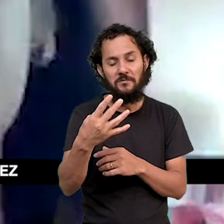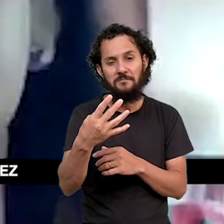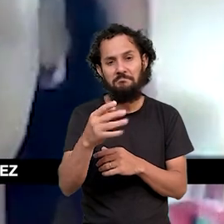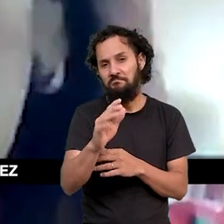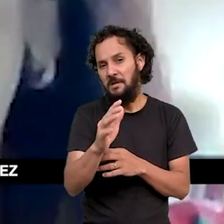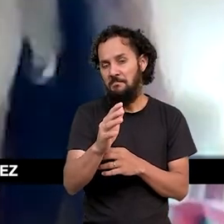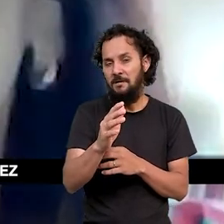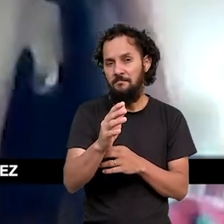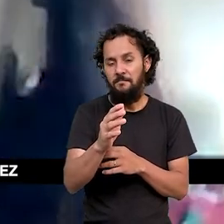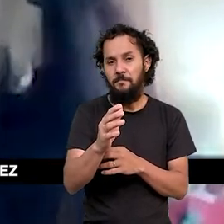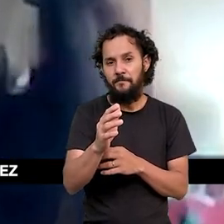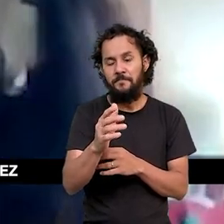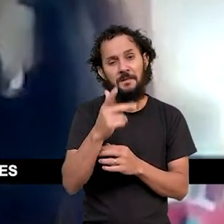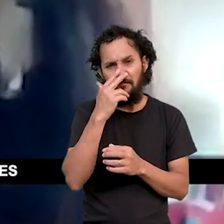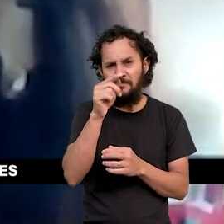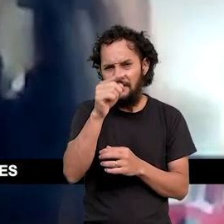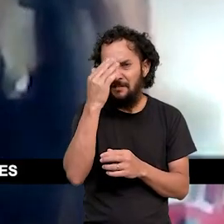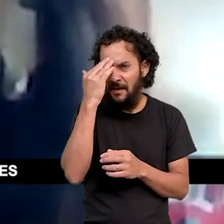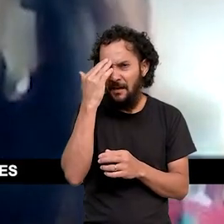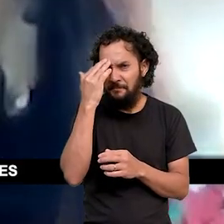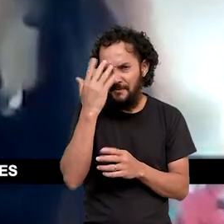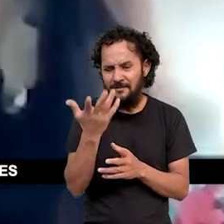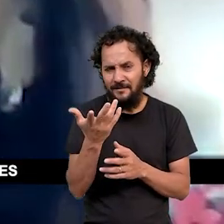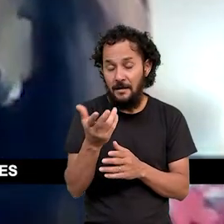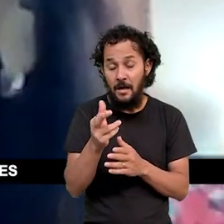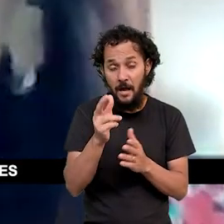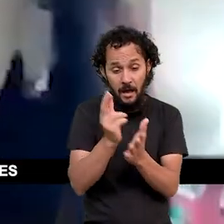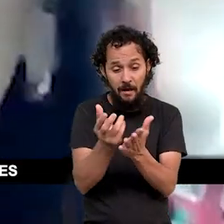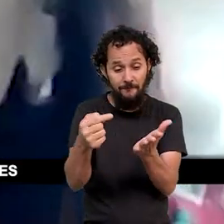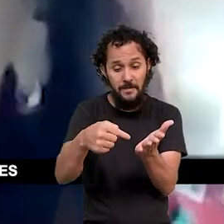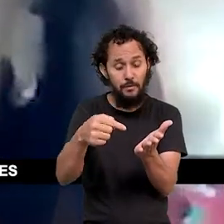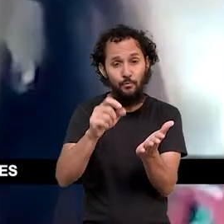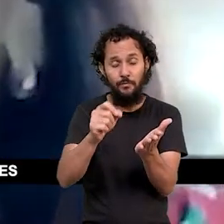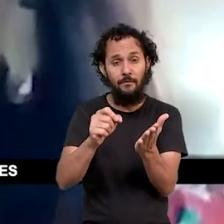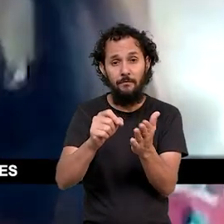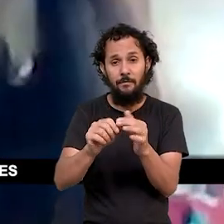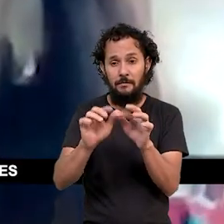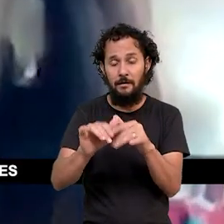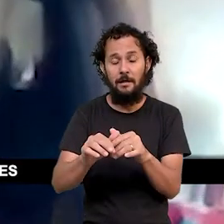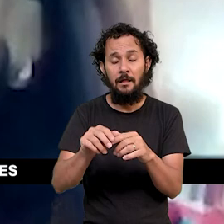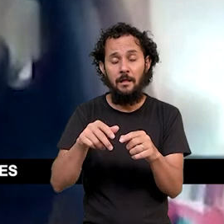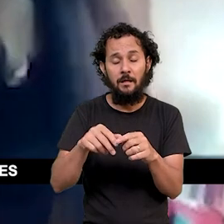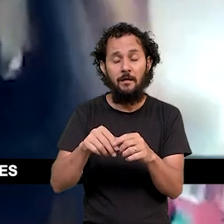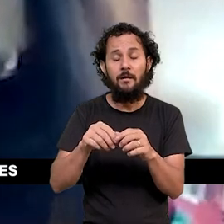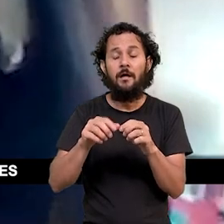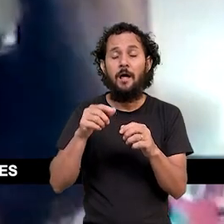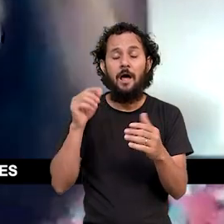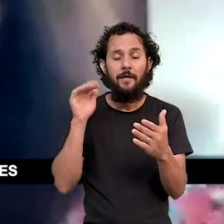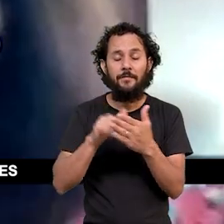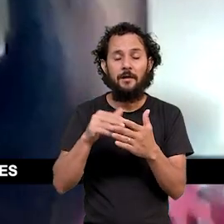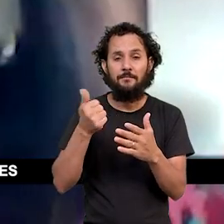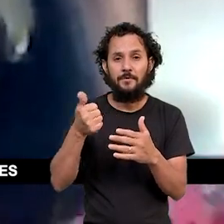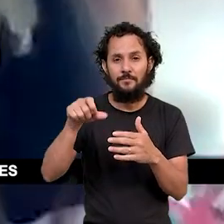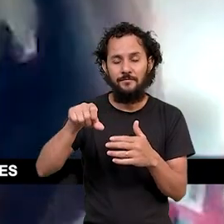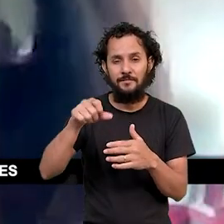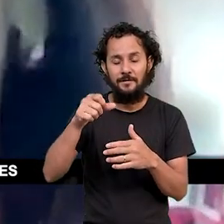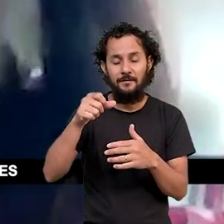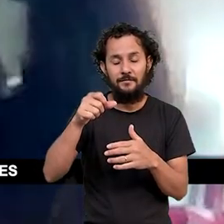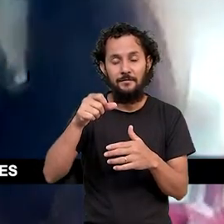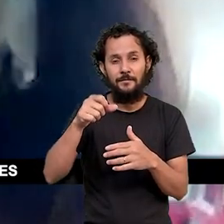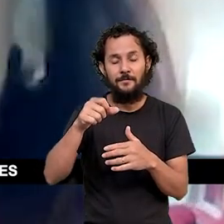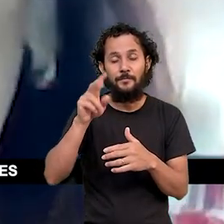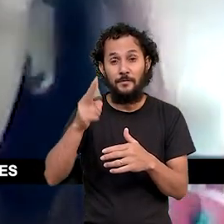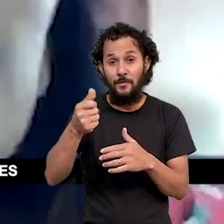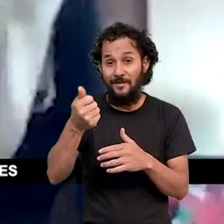2014, talvez vocês saibam aí, essa revista ela foi editada até 2014 no âmbito do Ministério